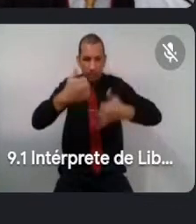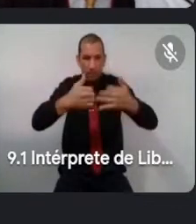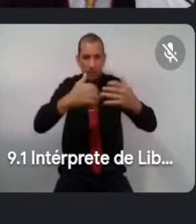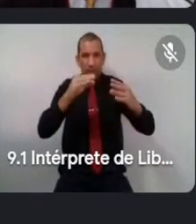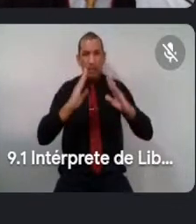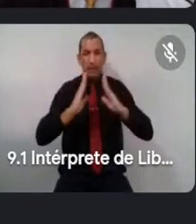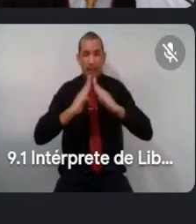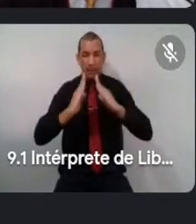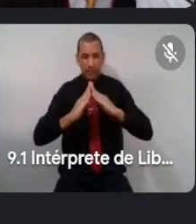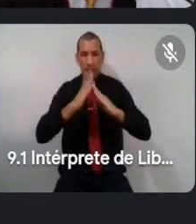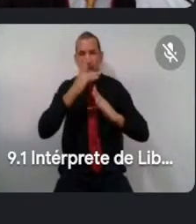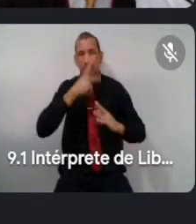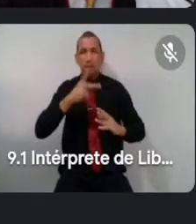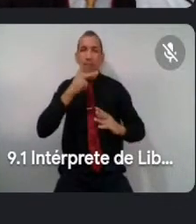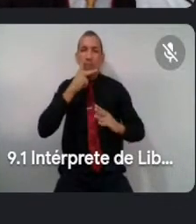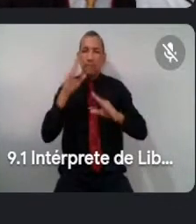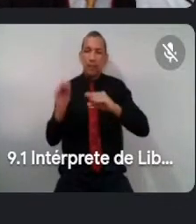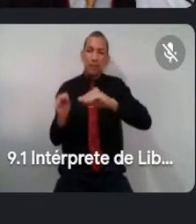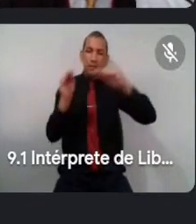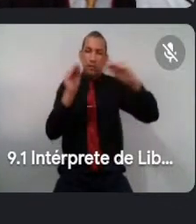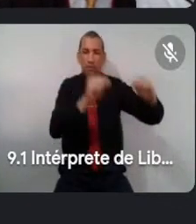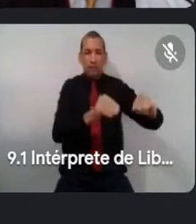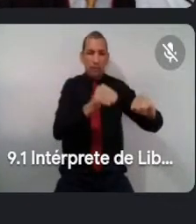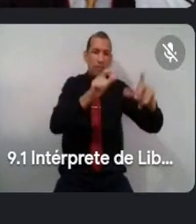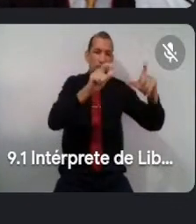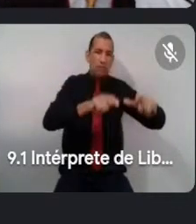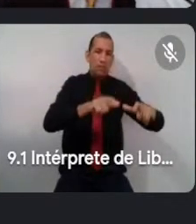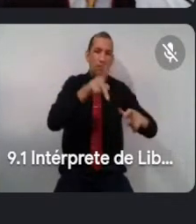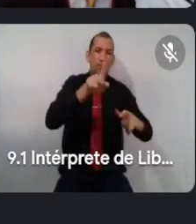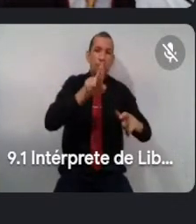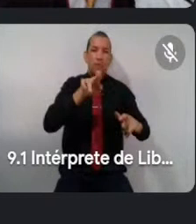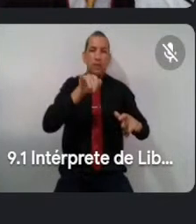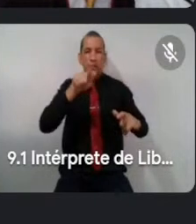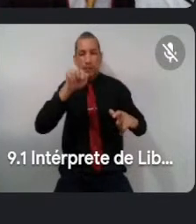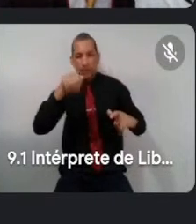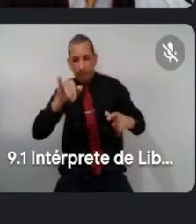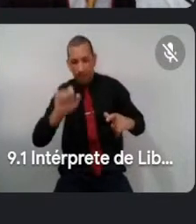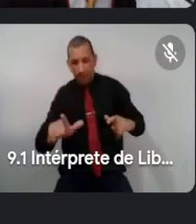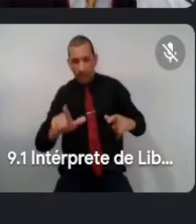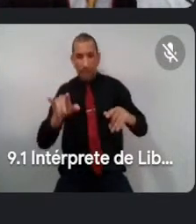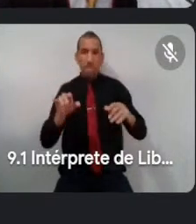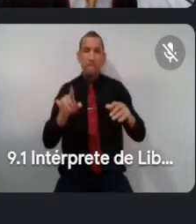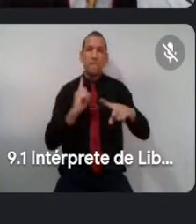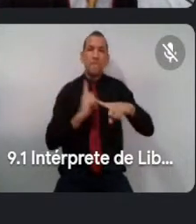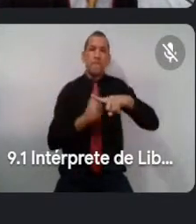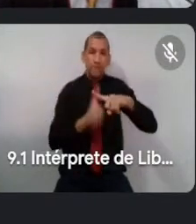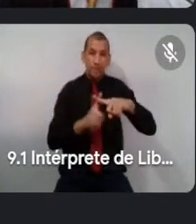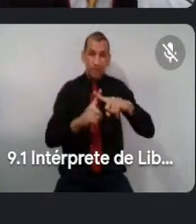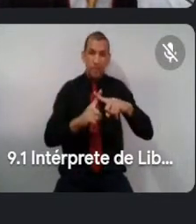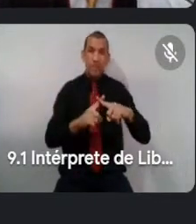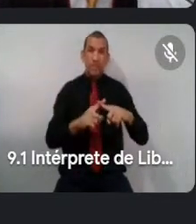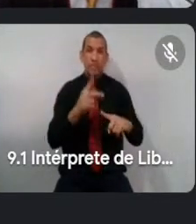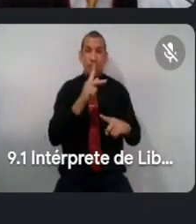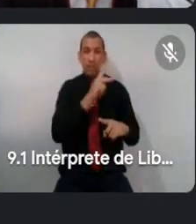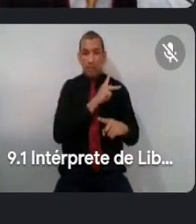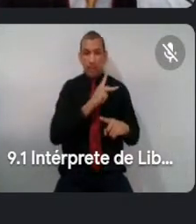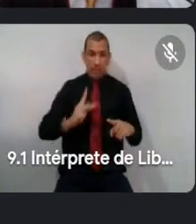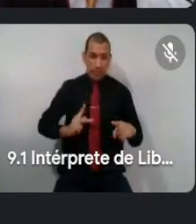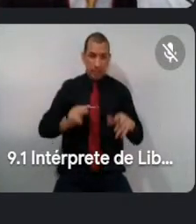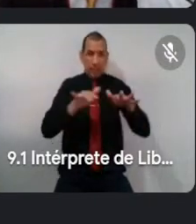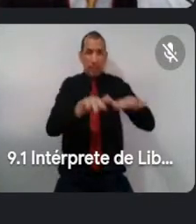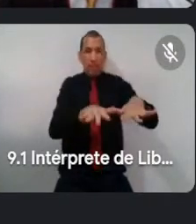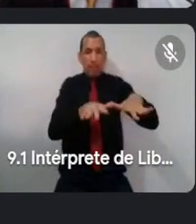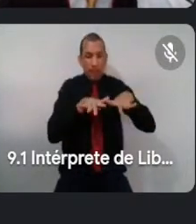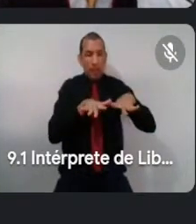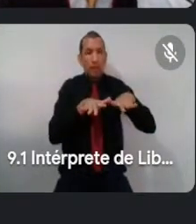e se mudou com a pugmil porque o presidente da cama e ele fala nessas palavras é adversário da senhora Maria de